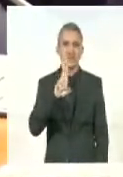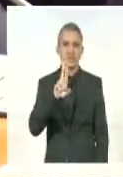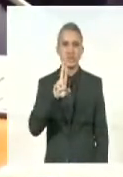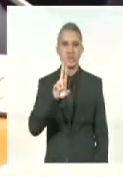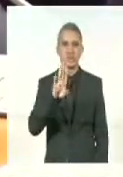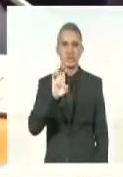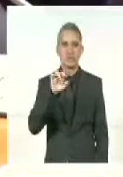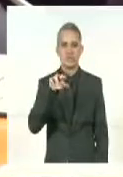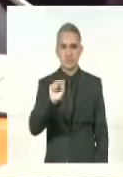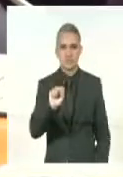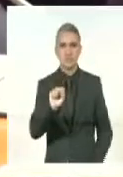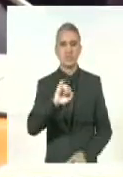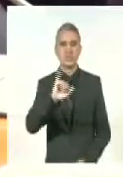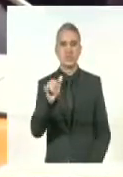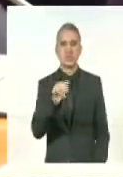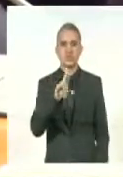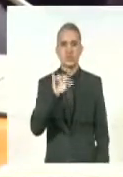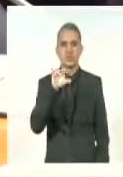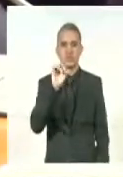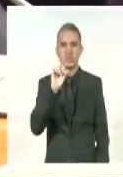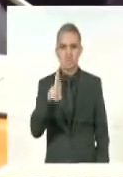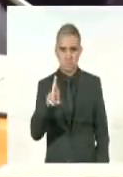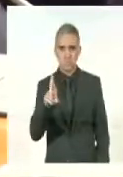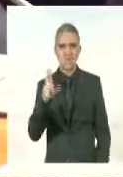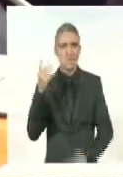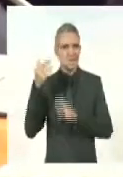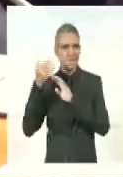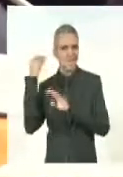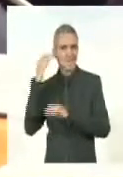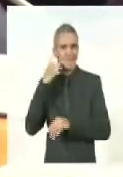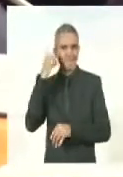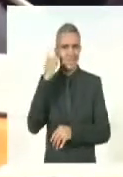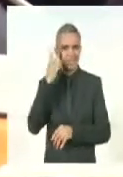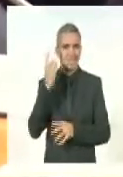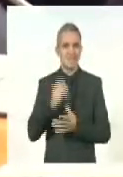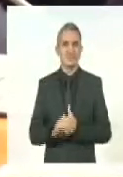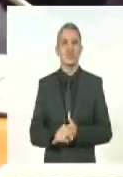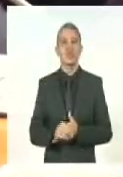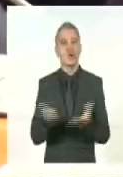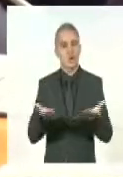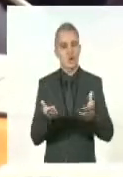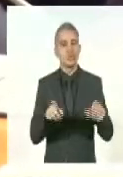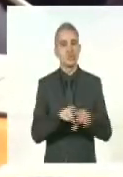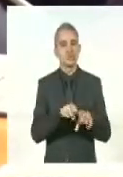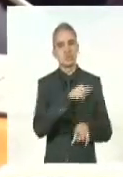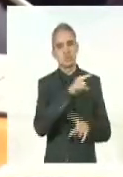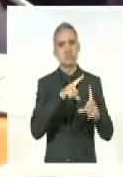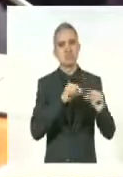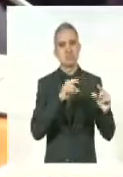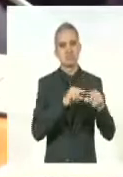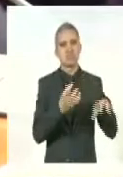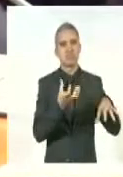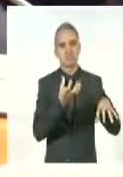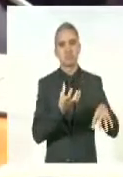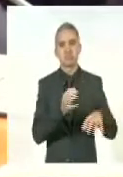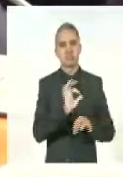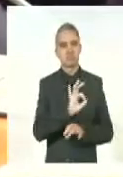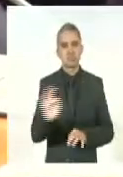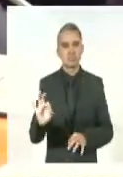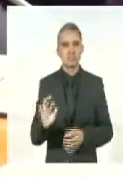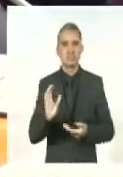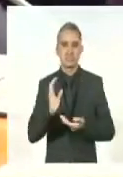à época e ainda hoje lá na Câmara Federal, como também o hoje chefe da Casa Civil, Marcelo Tavares,